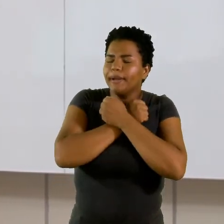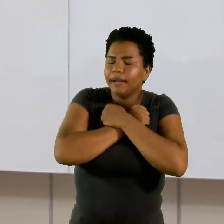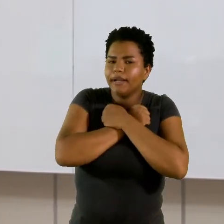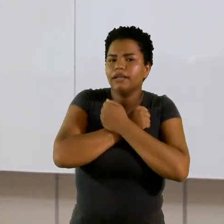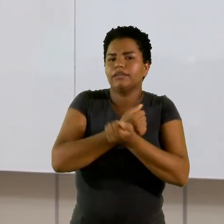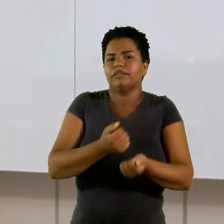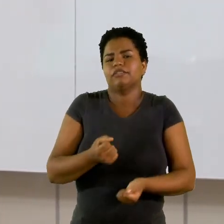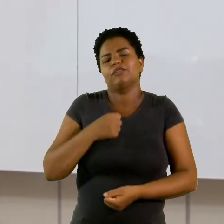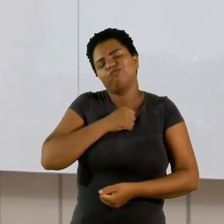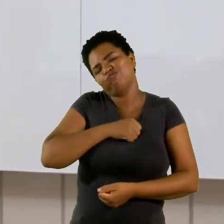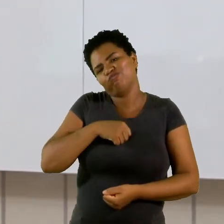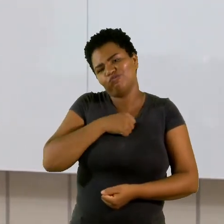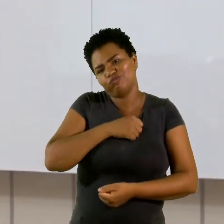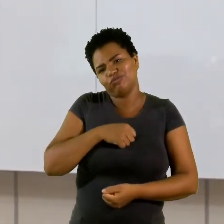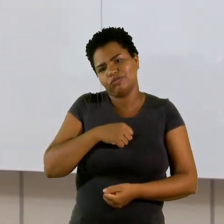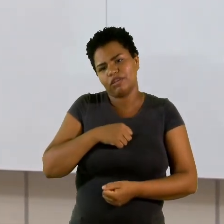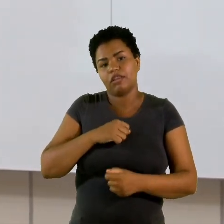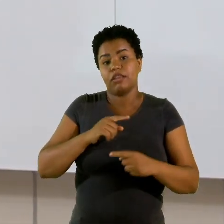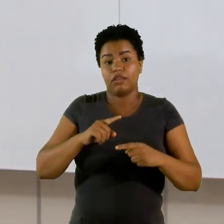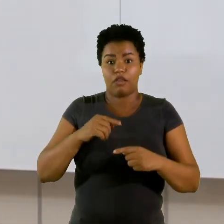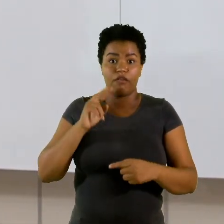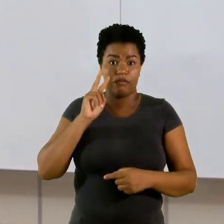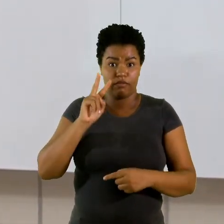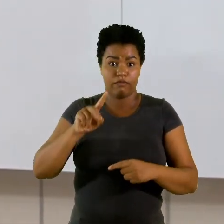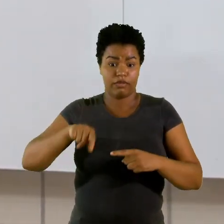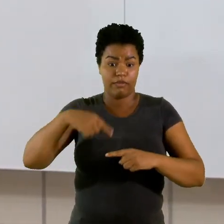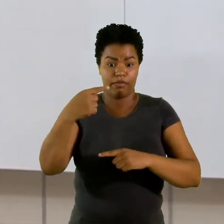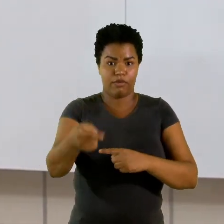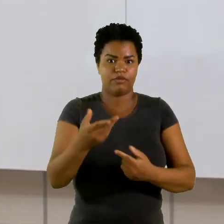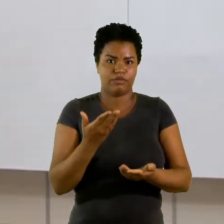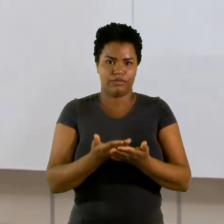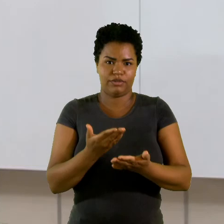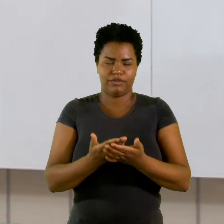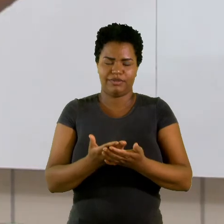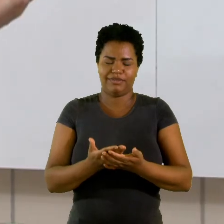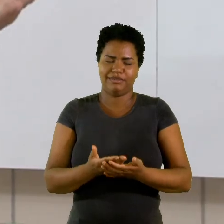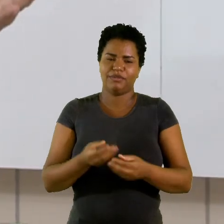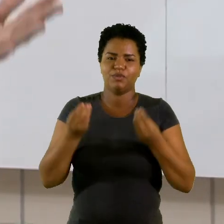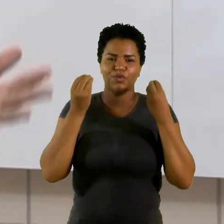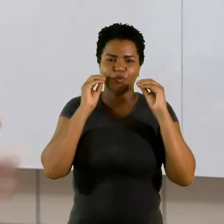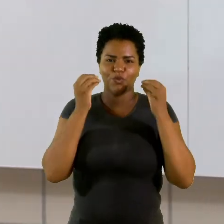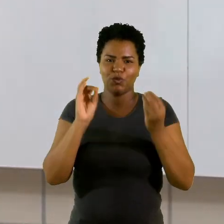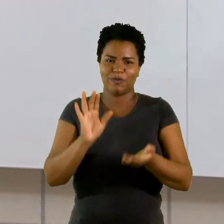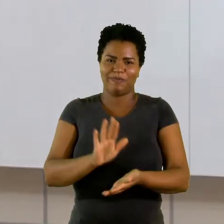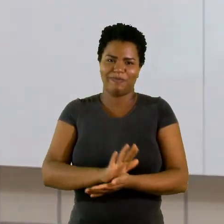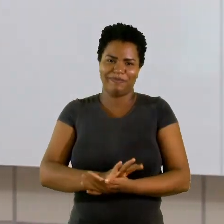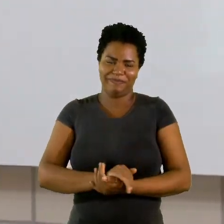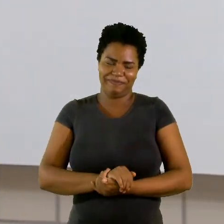Estou com saudade e nós vamos nos ver na próxima aula. Um beijo a todos!